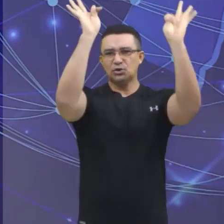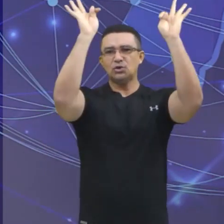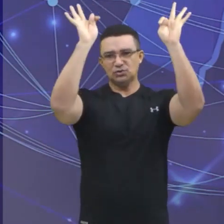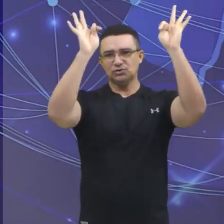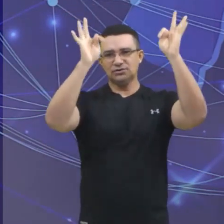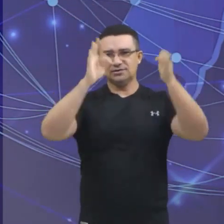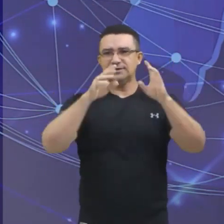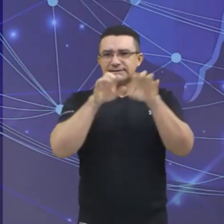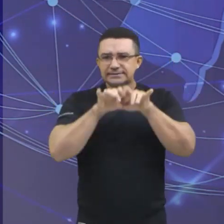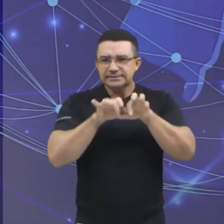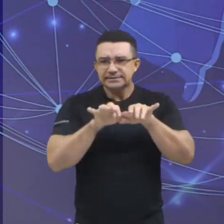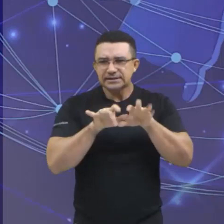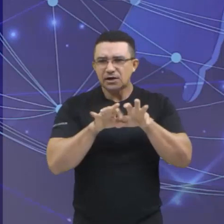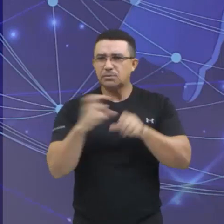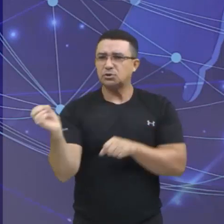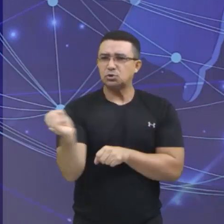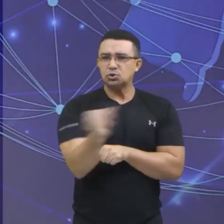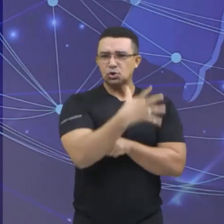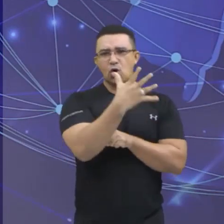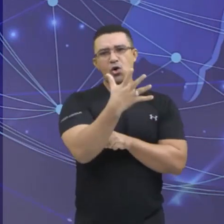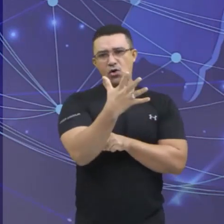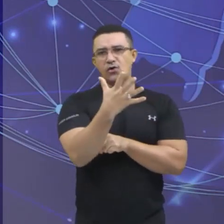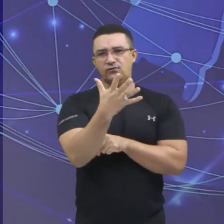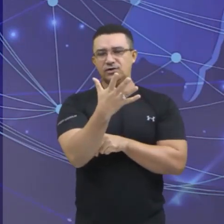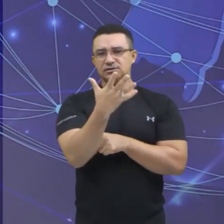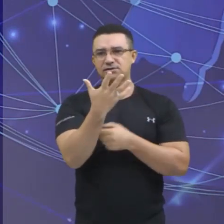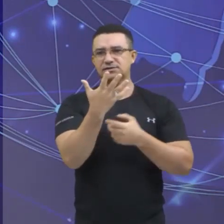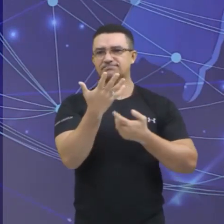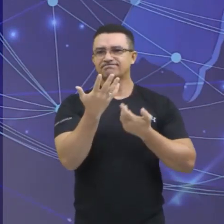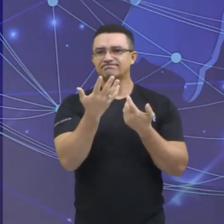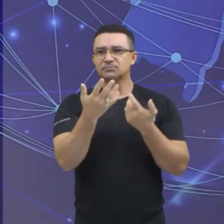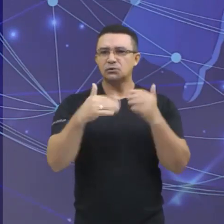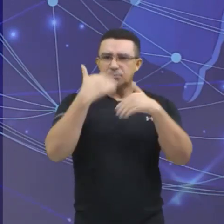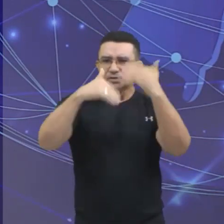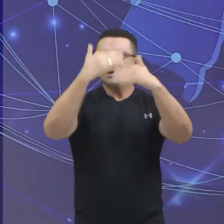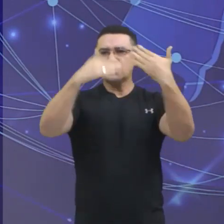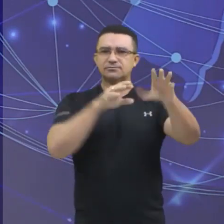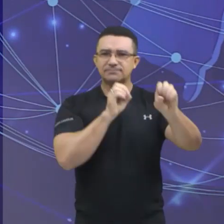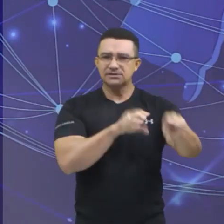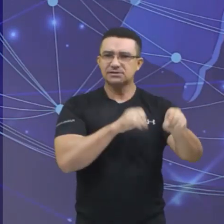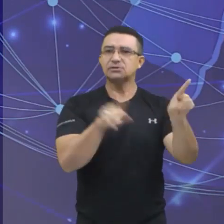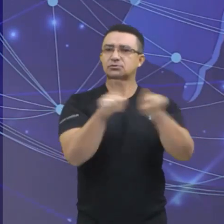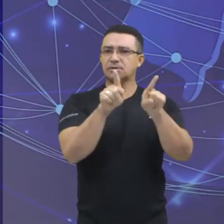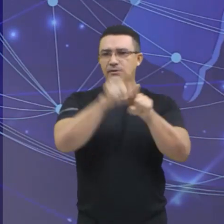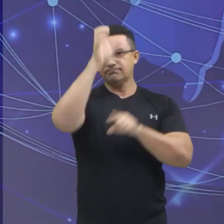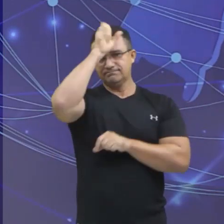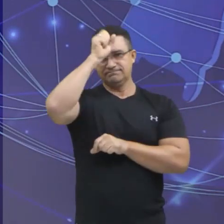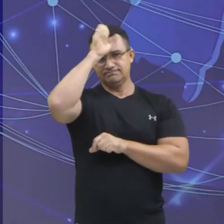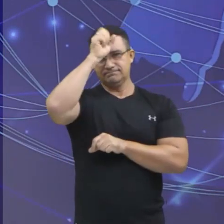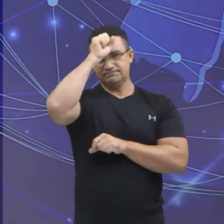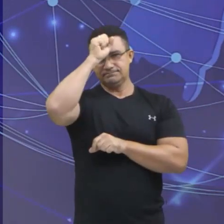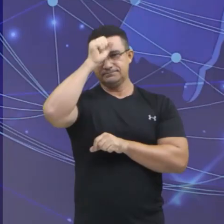novas configurações e reconfigurações dos processos de ensino e aprendizagem?